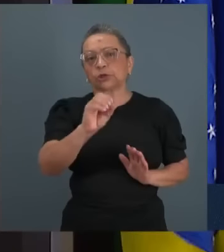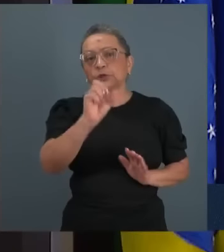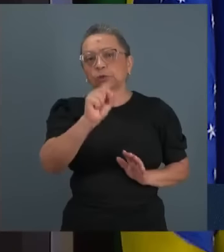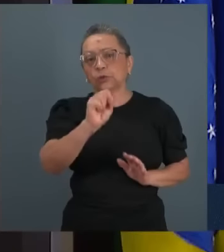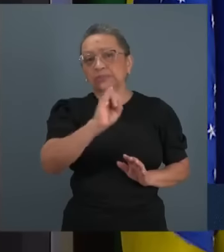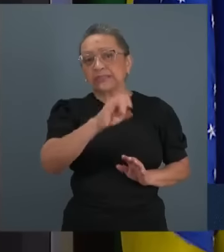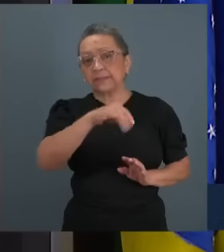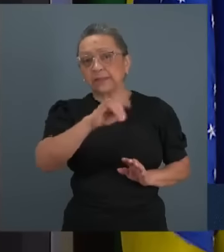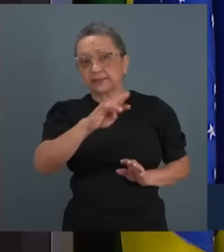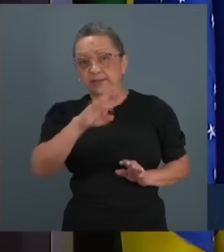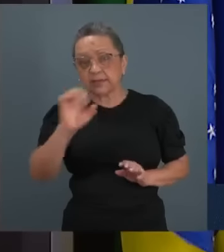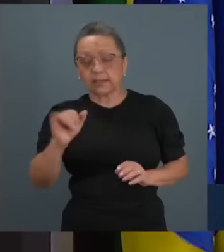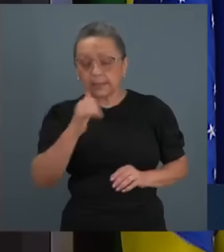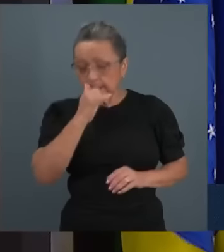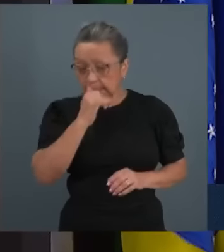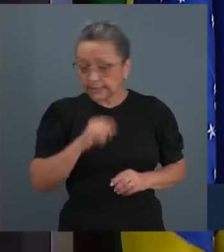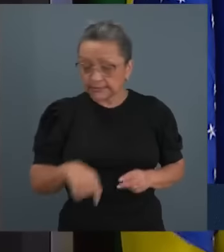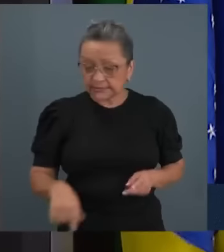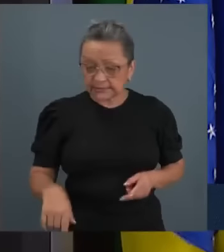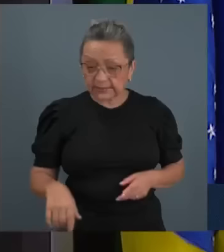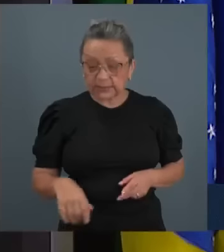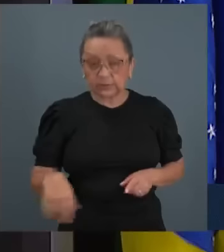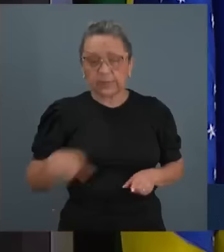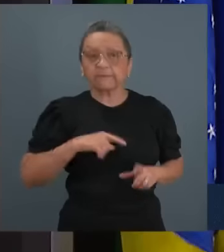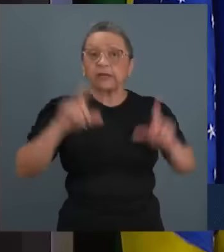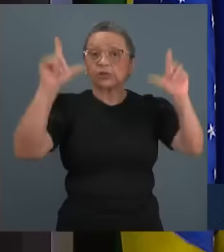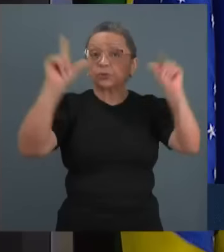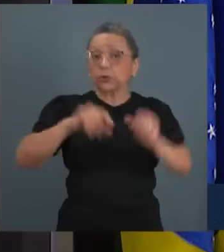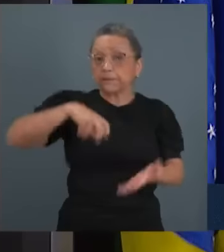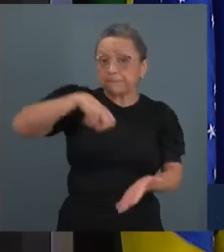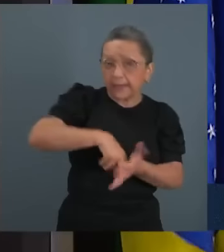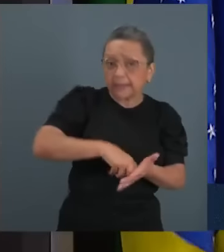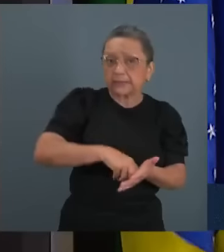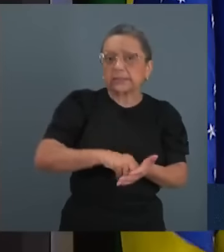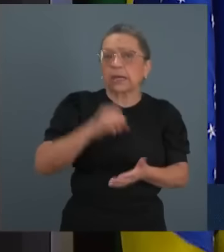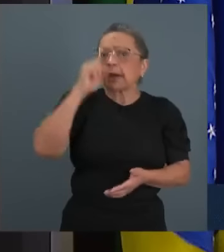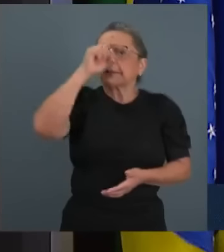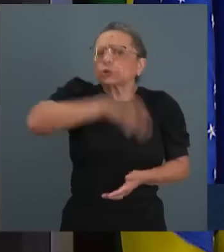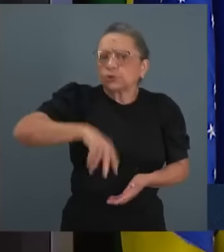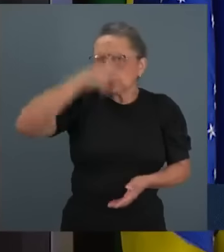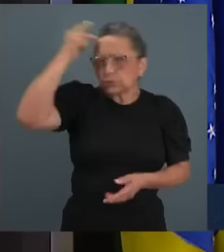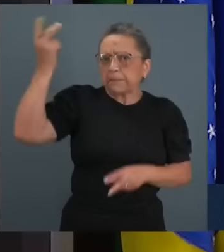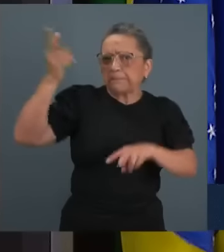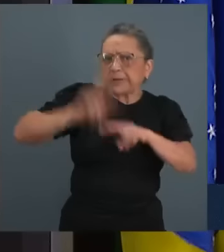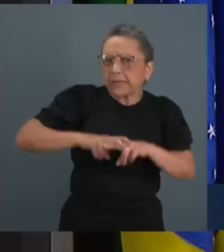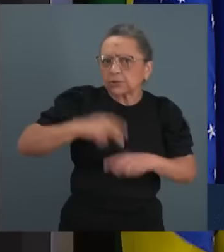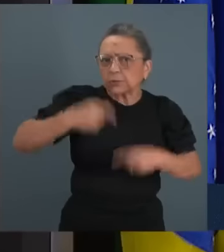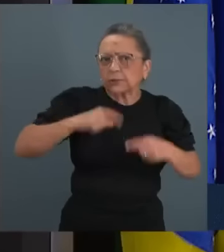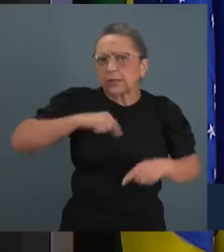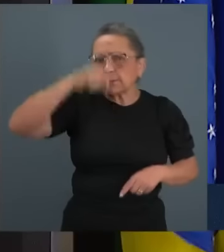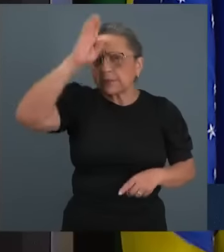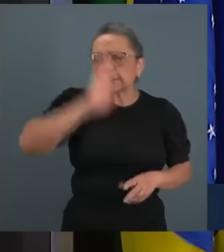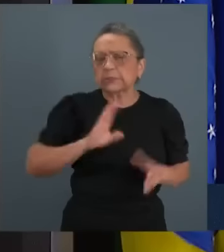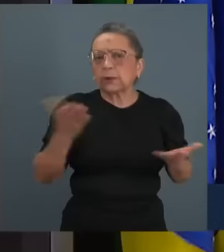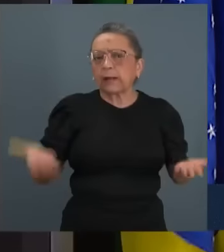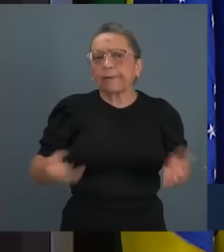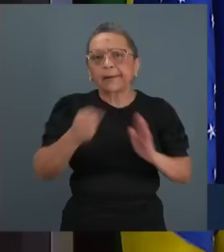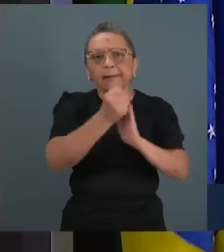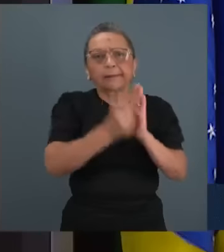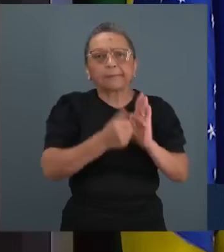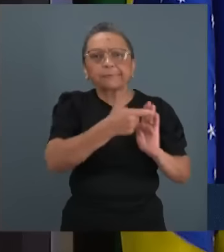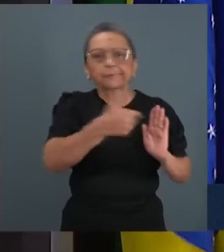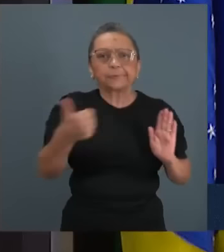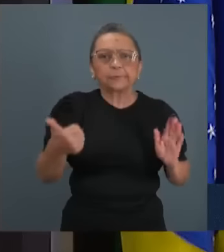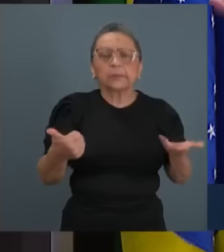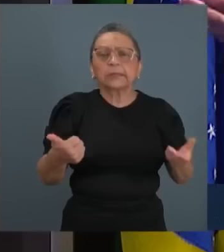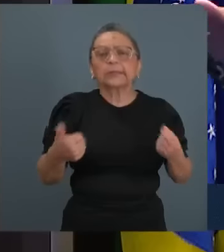que vai reduzir penas totalmente absurdas dos presos políticos que o Brasil tem em pleno século XXI,